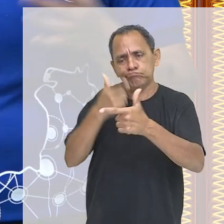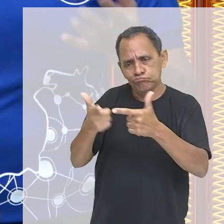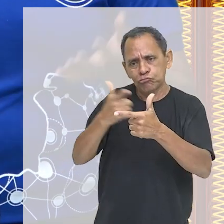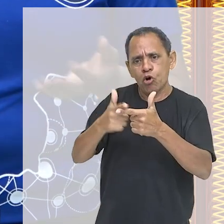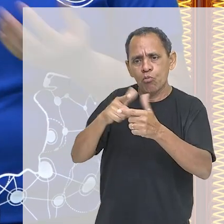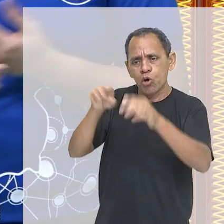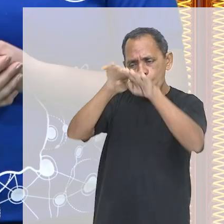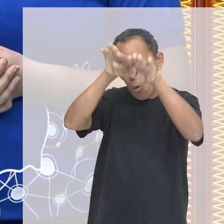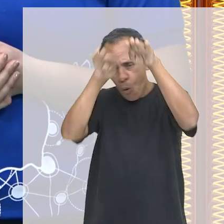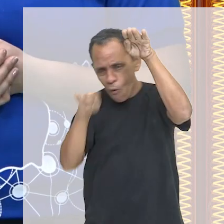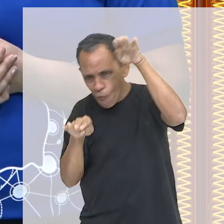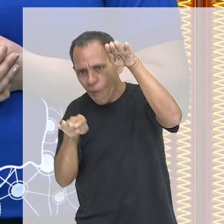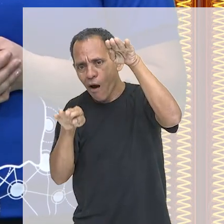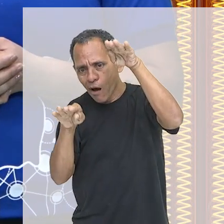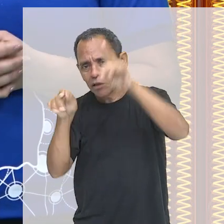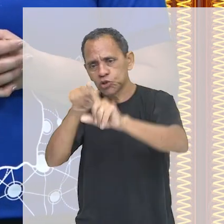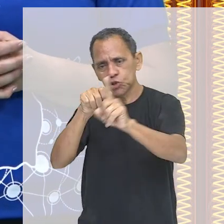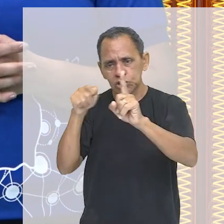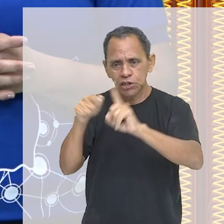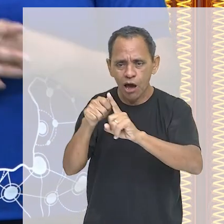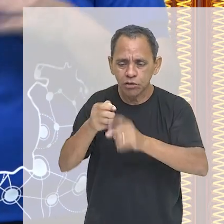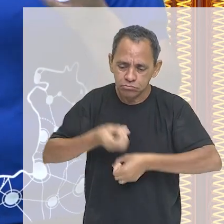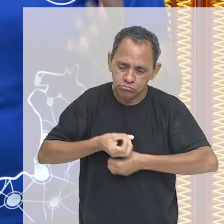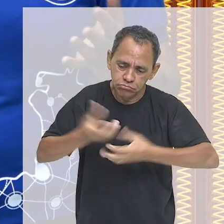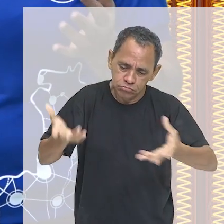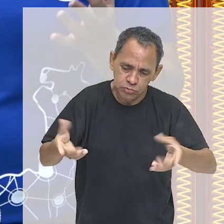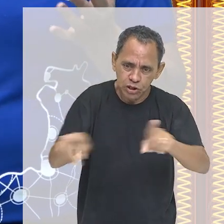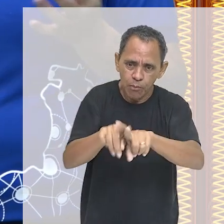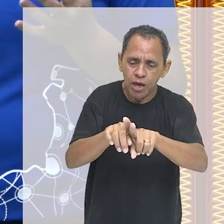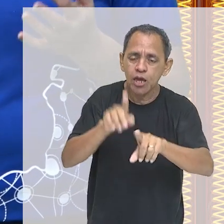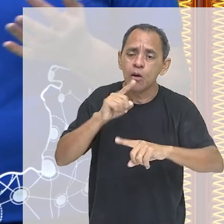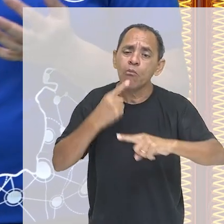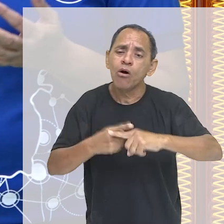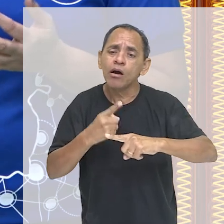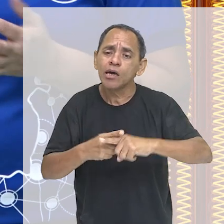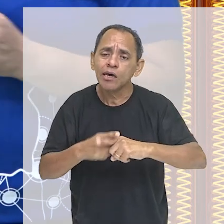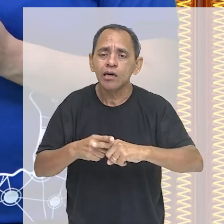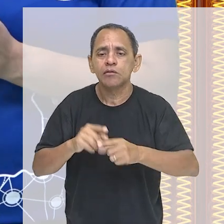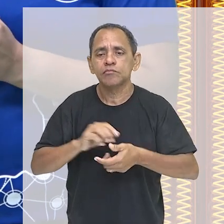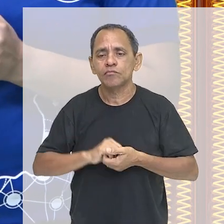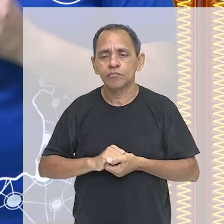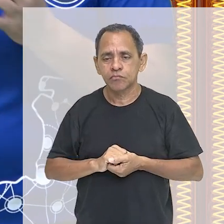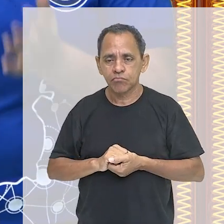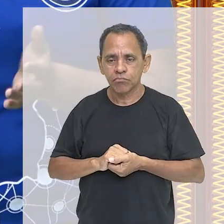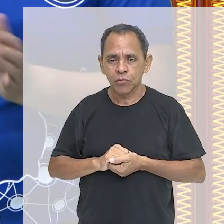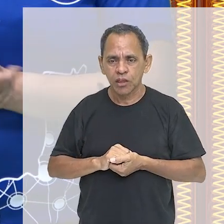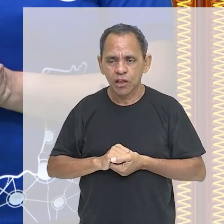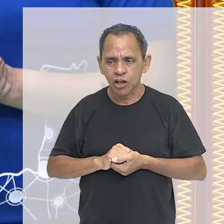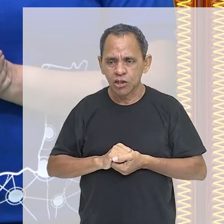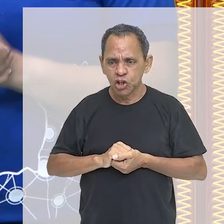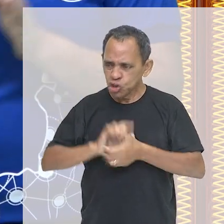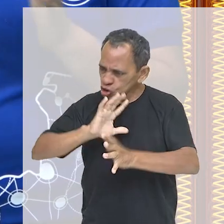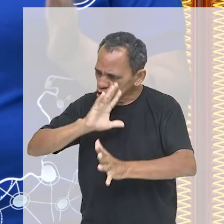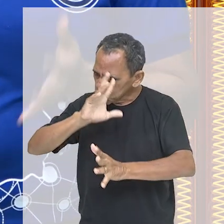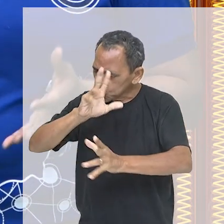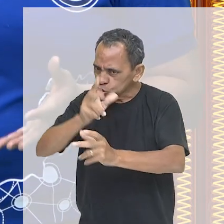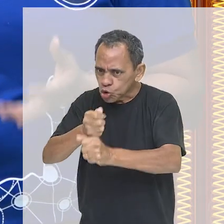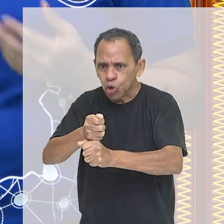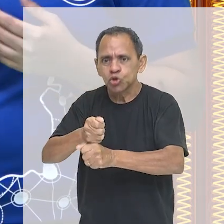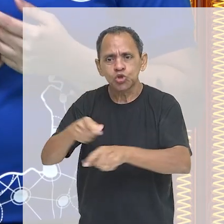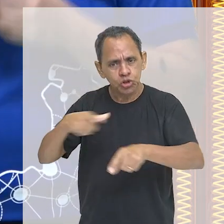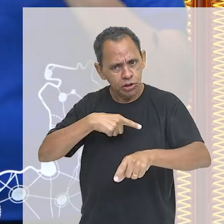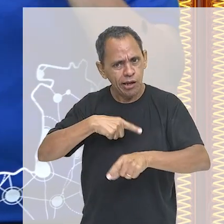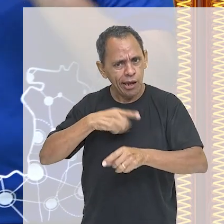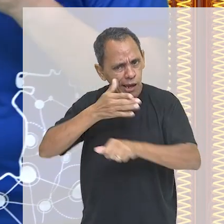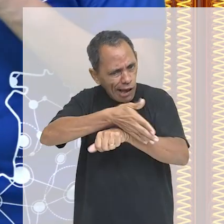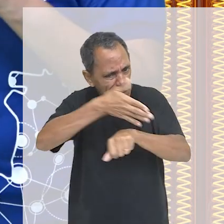quê? Na distribuição, tá? Porque nem todos, gente, vão ter ali um acesso igualitário a esses